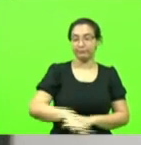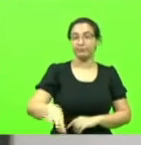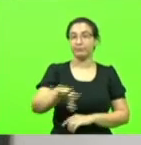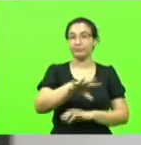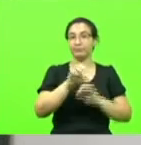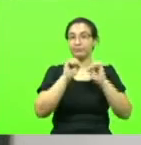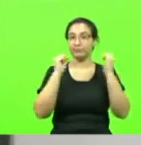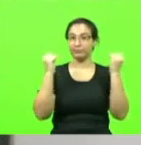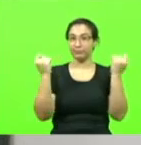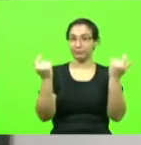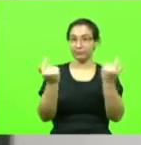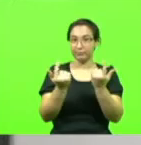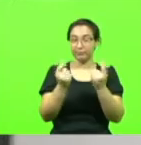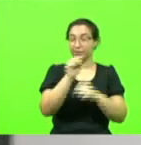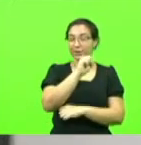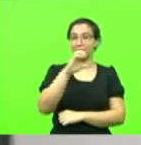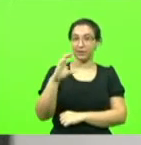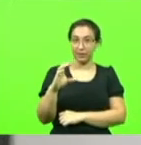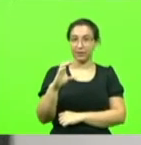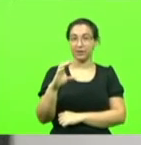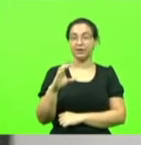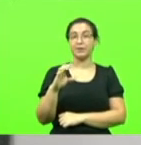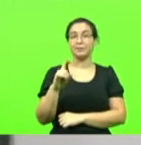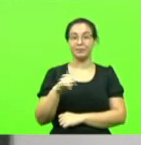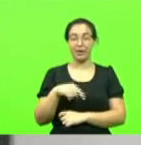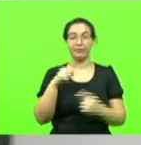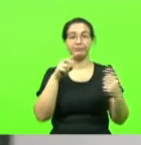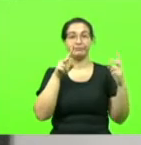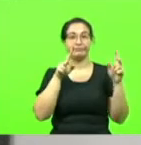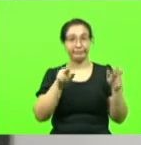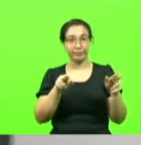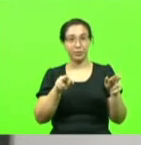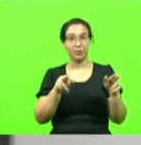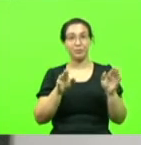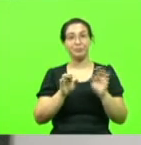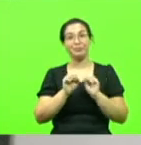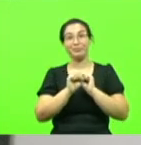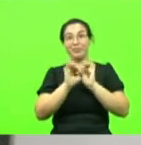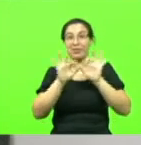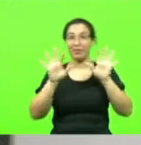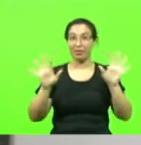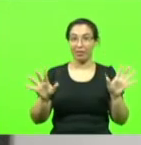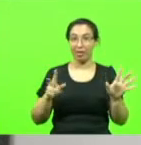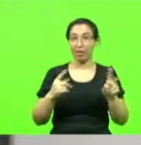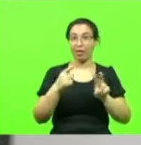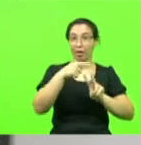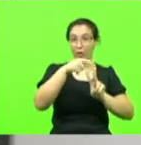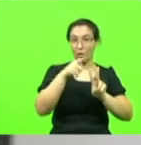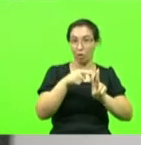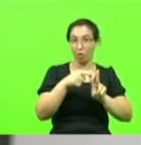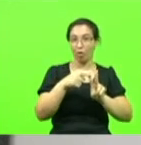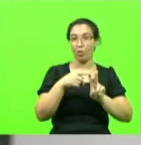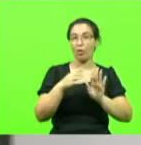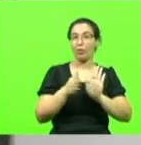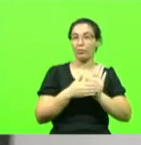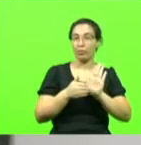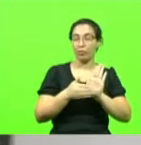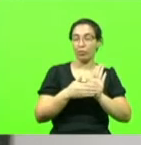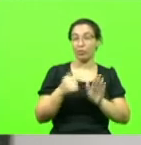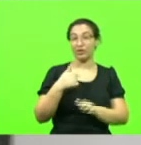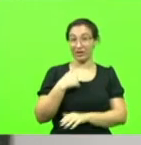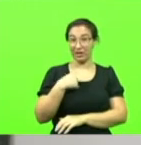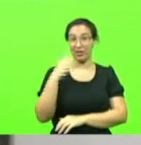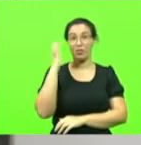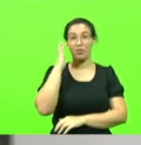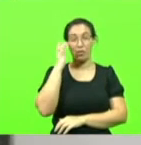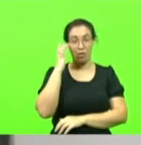Catarina cujo objetivo é semelhante desta forma Evidente a conexão entre as duas propostas E assim a